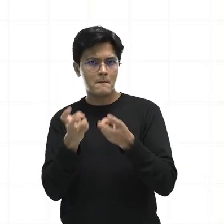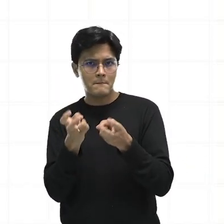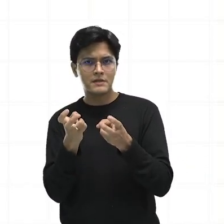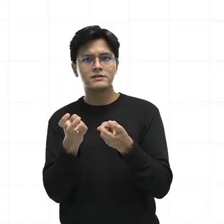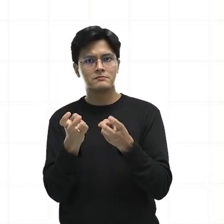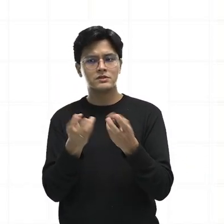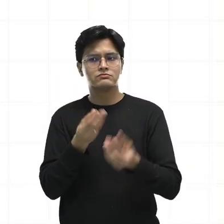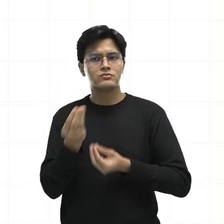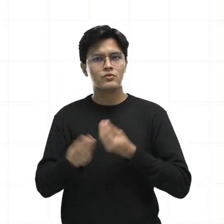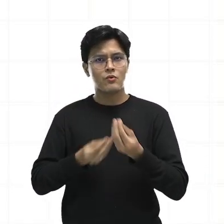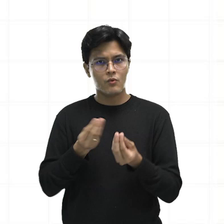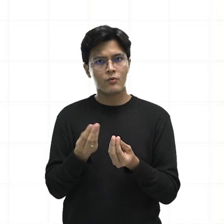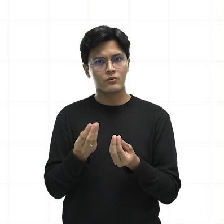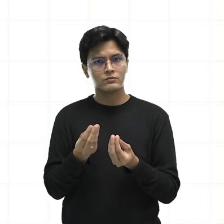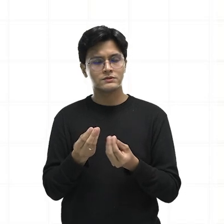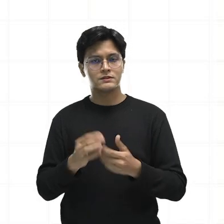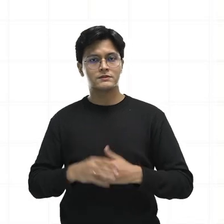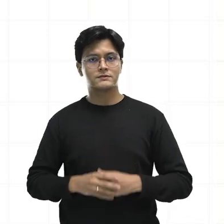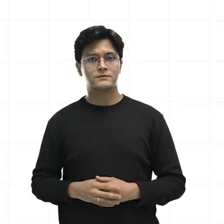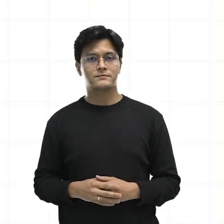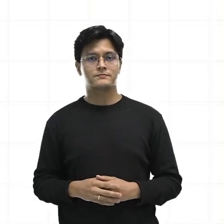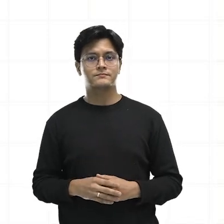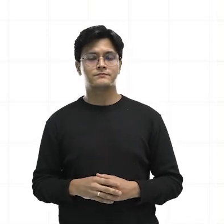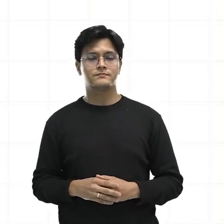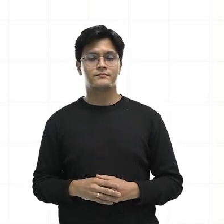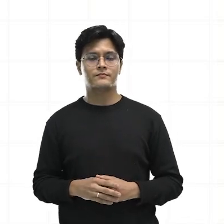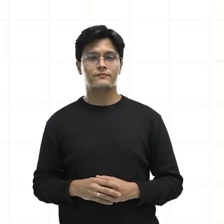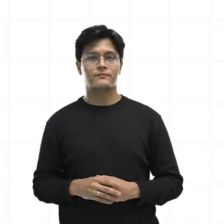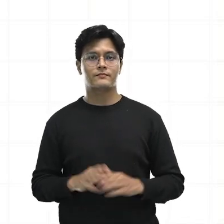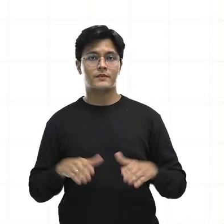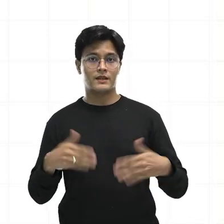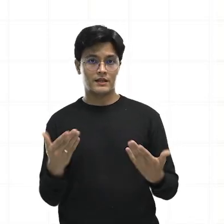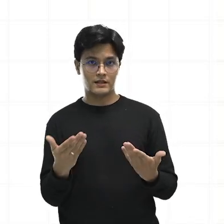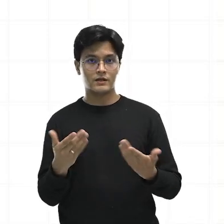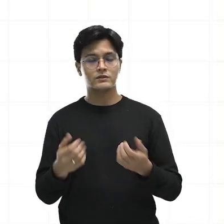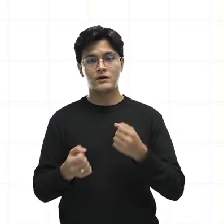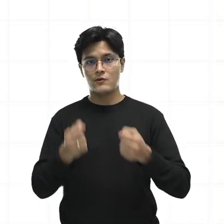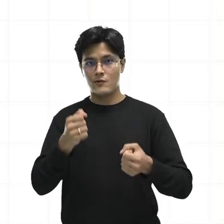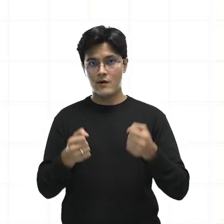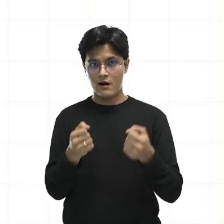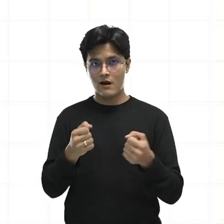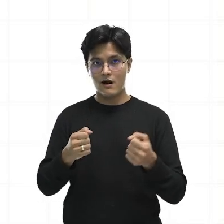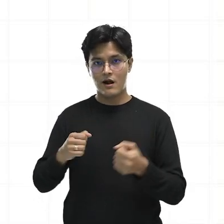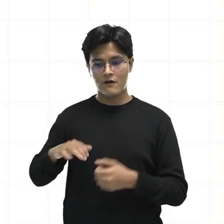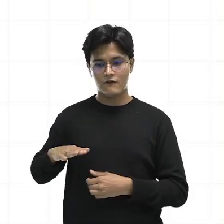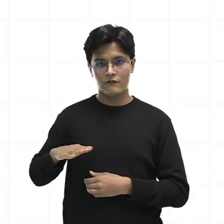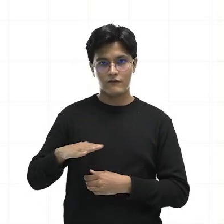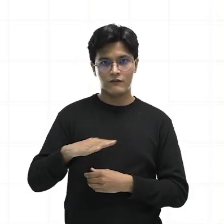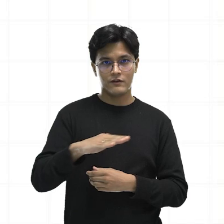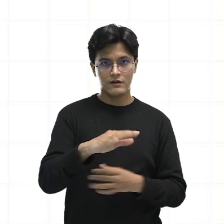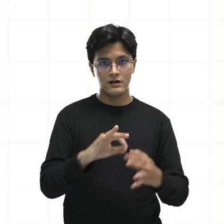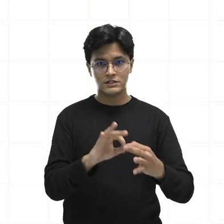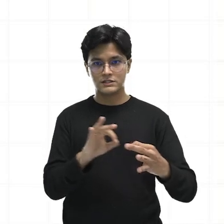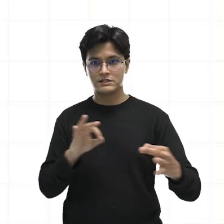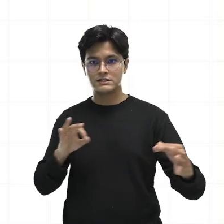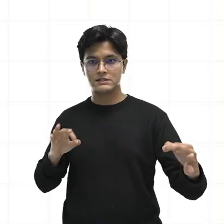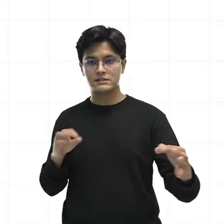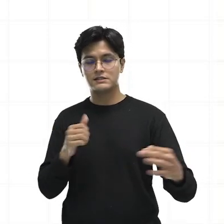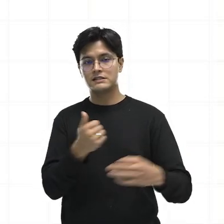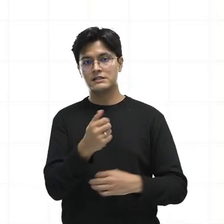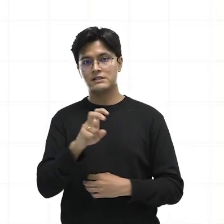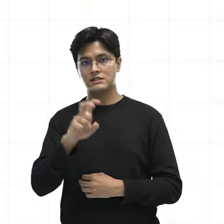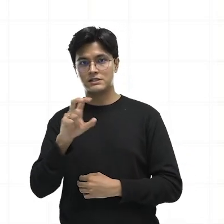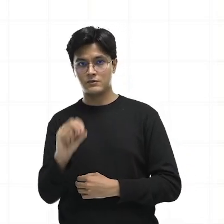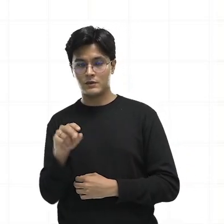problema. Olha essa outra aí. Um carro viaja 150 km com 10 litros de combustível.